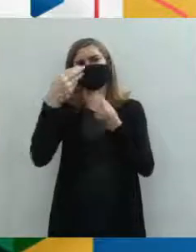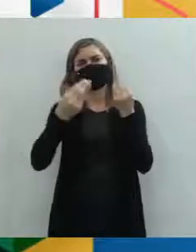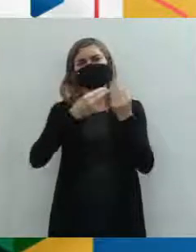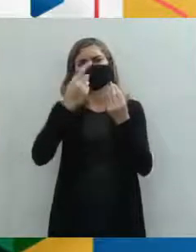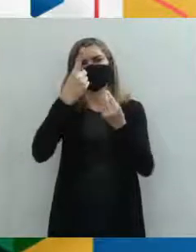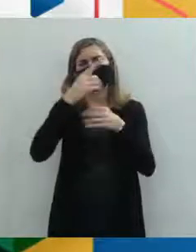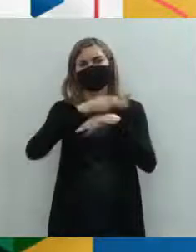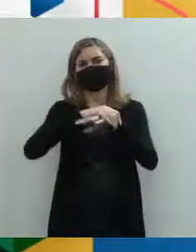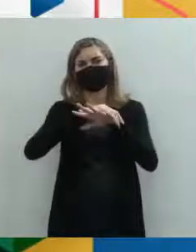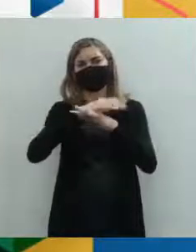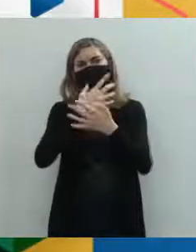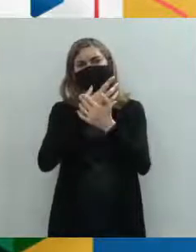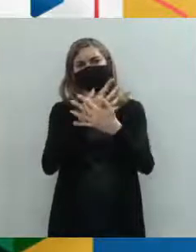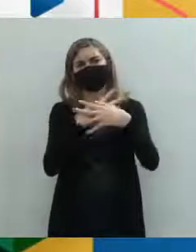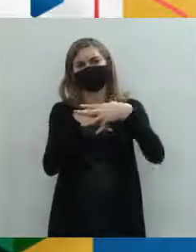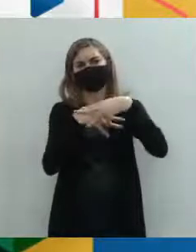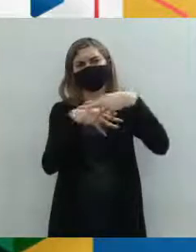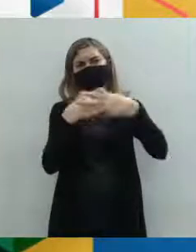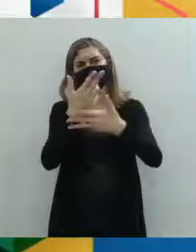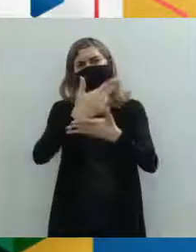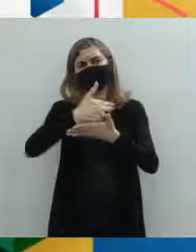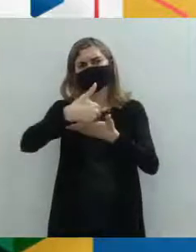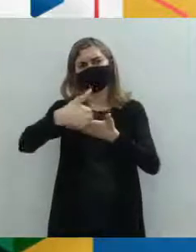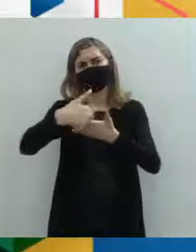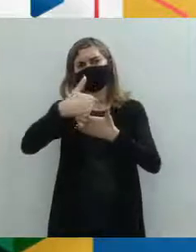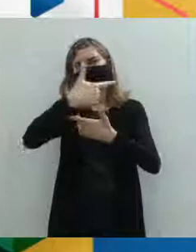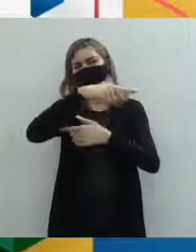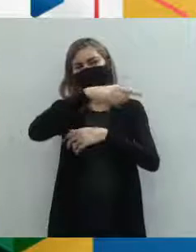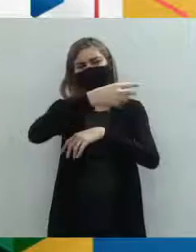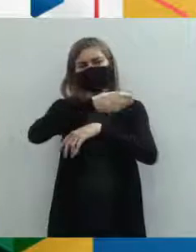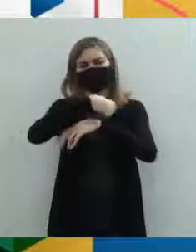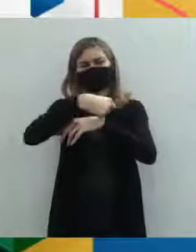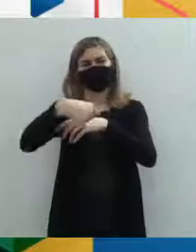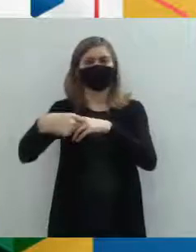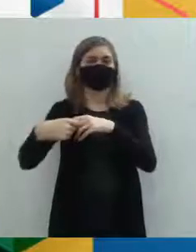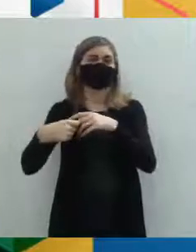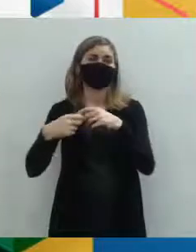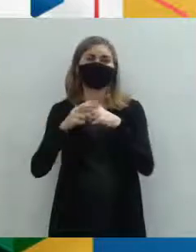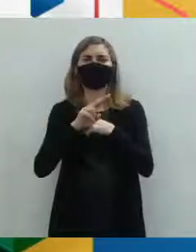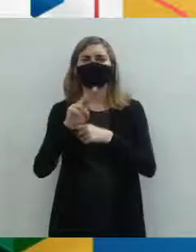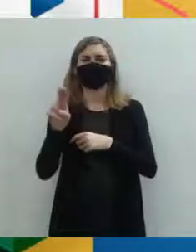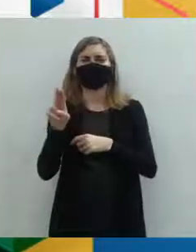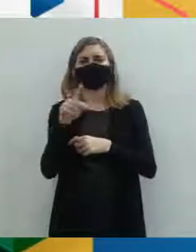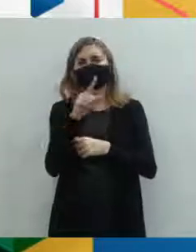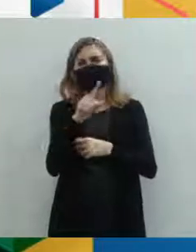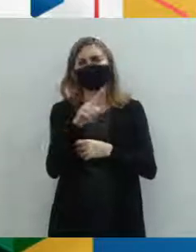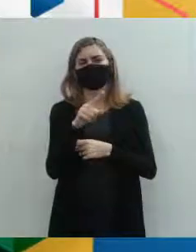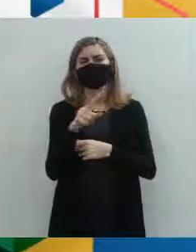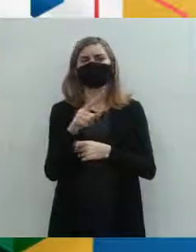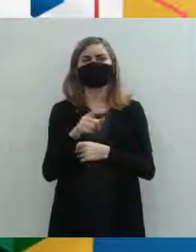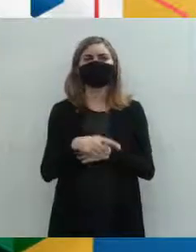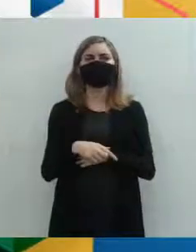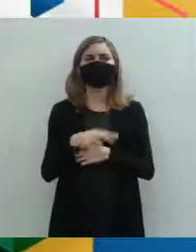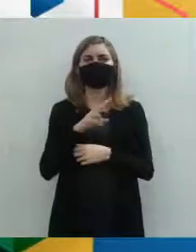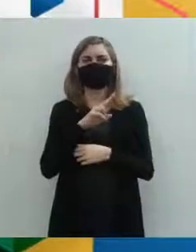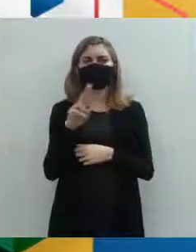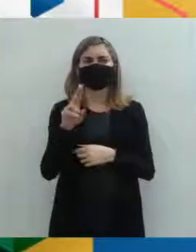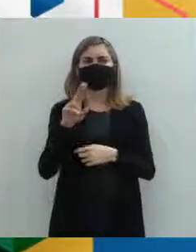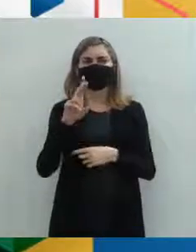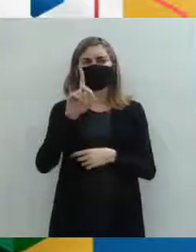uma mão estivesse desenhando a outra mão. O nome desta obra chama-se